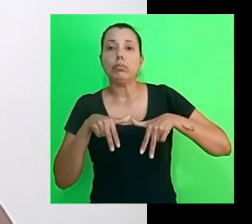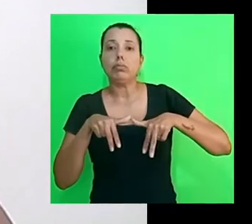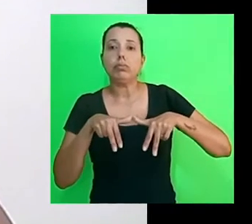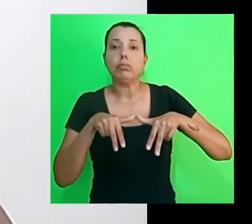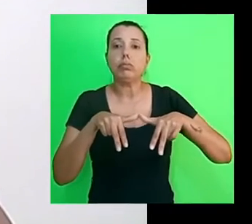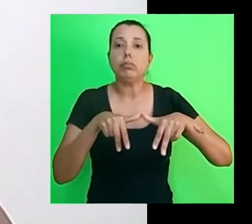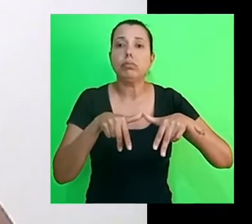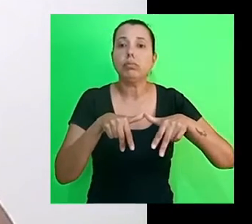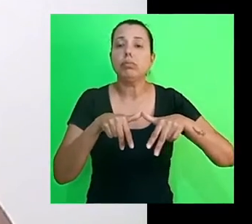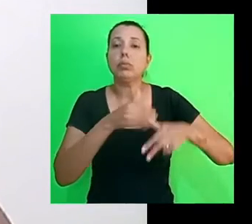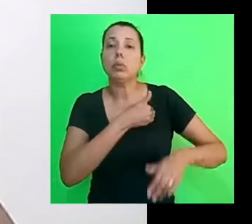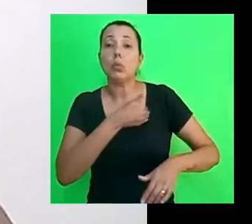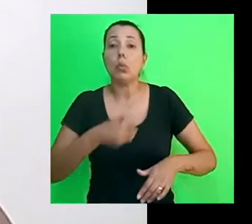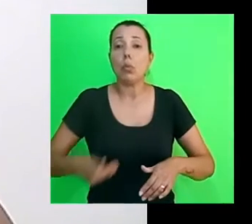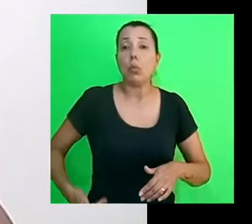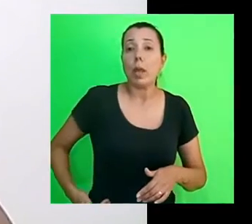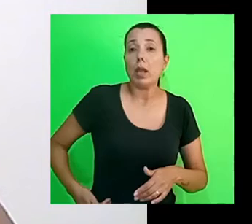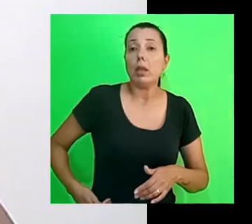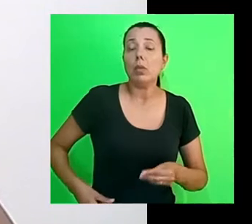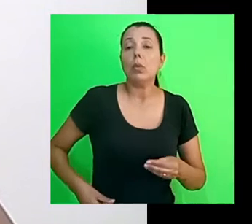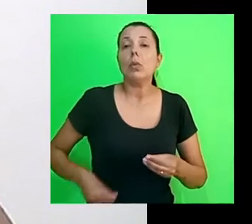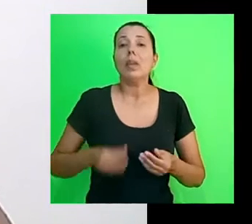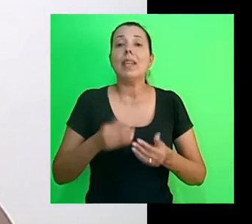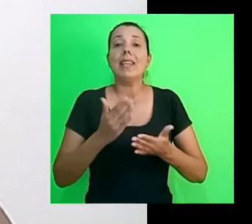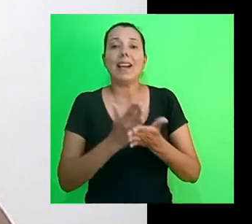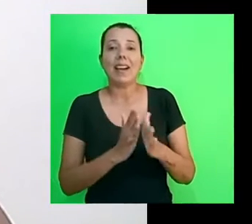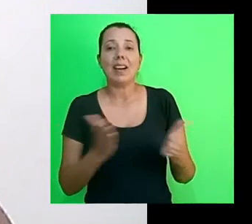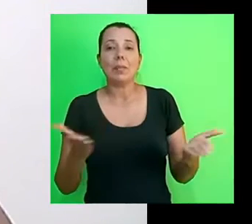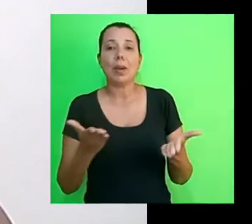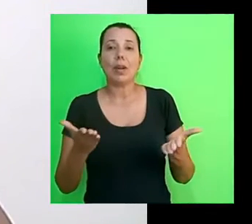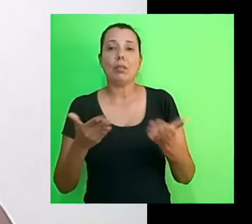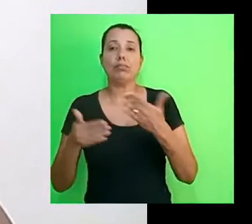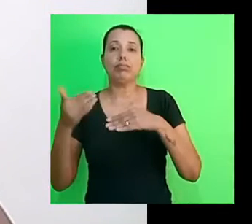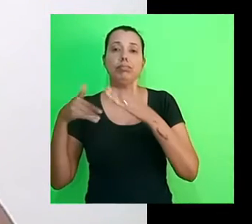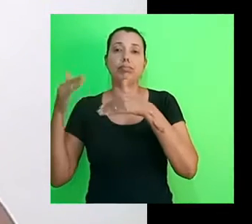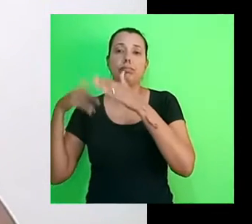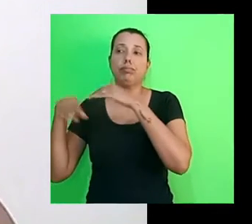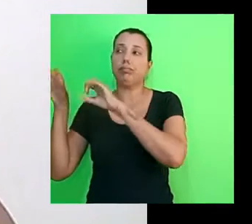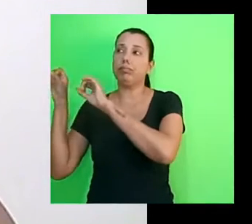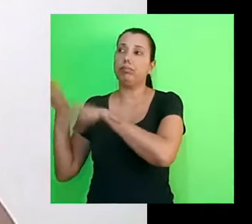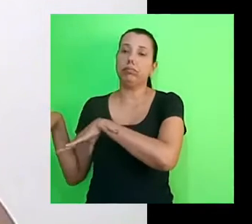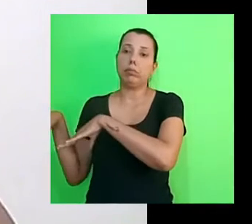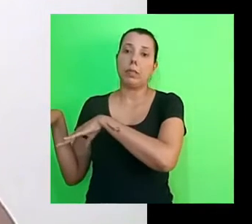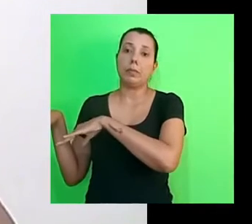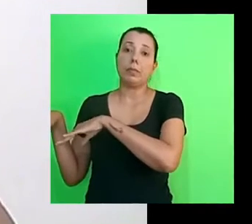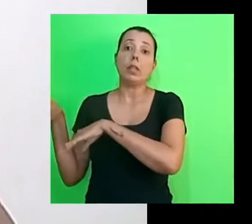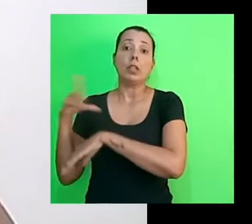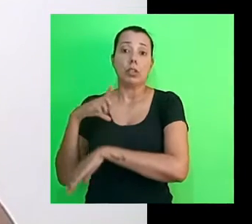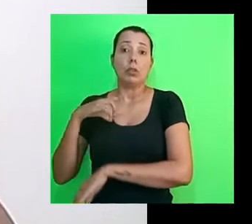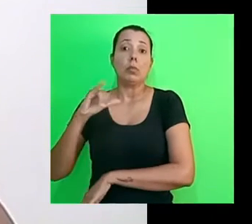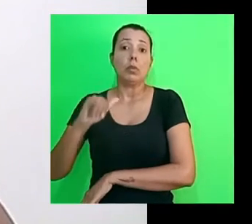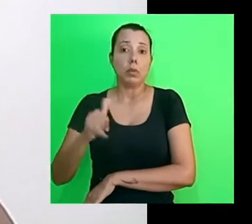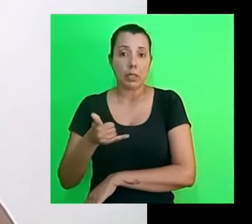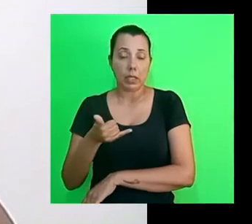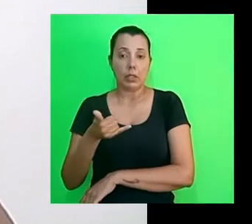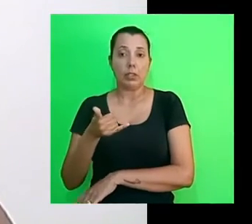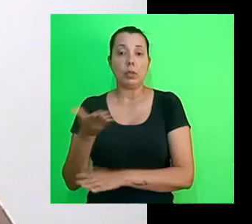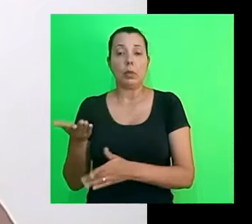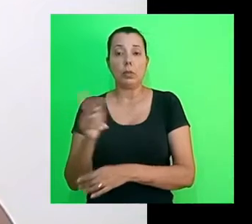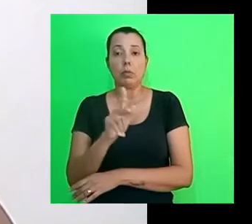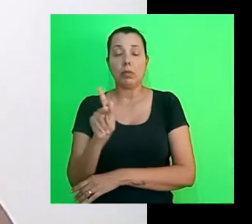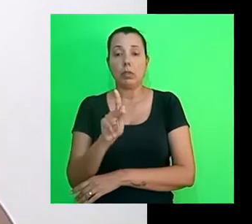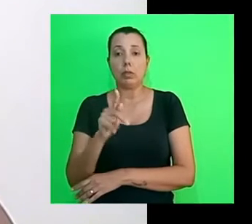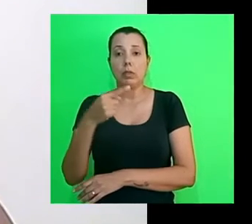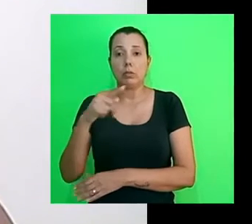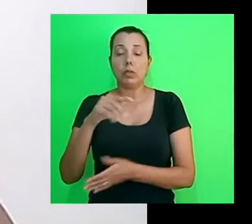tanta política pública que foi implementada no Brasil e no Distrito Federal, e que hoje essas políticas estão